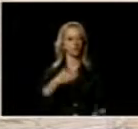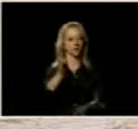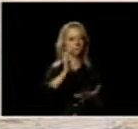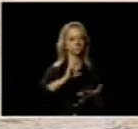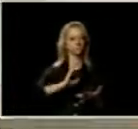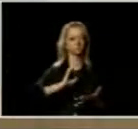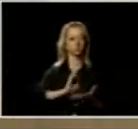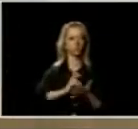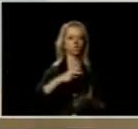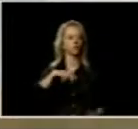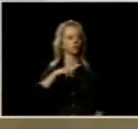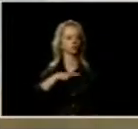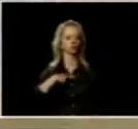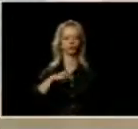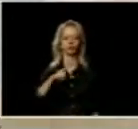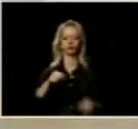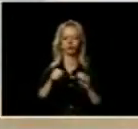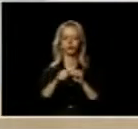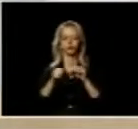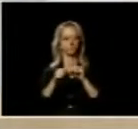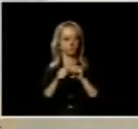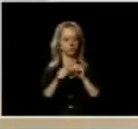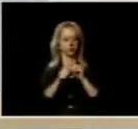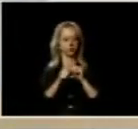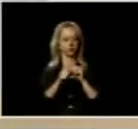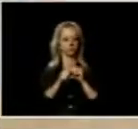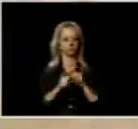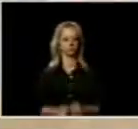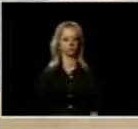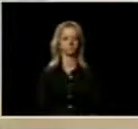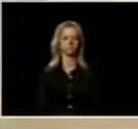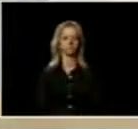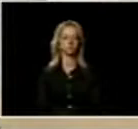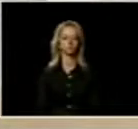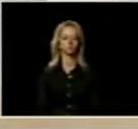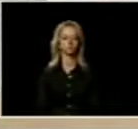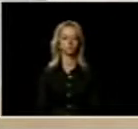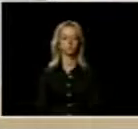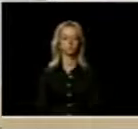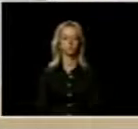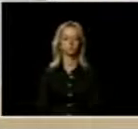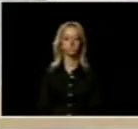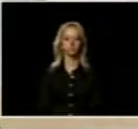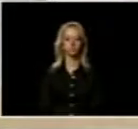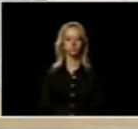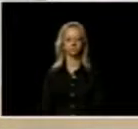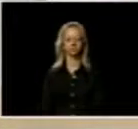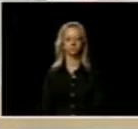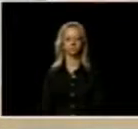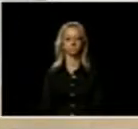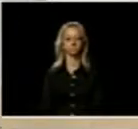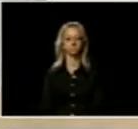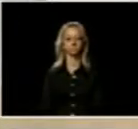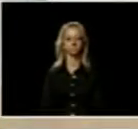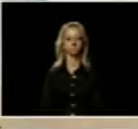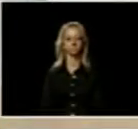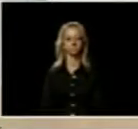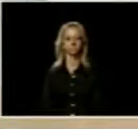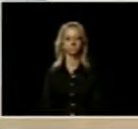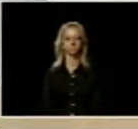fundamentos. Olha só. Por isso que eu falo que a diretora de cultura que deveria entregar, viu, vereador Luizinho, os informes.